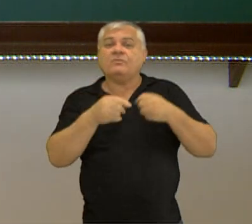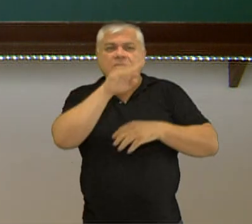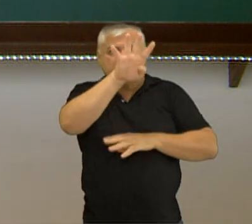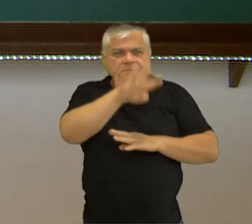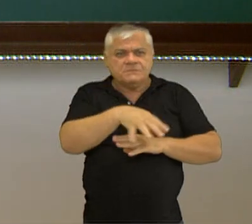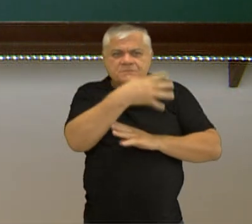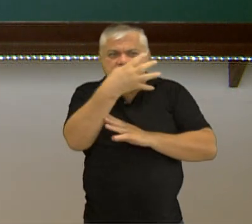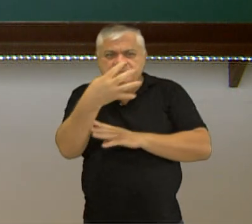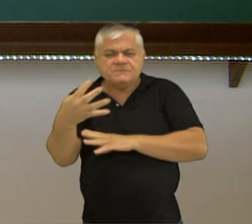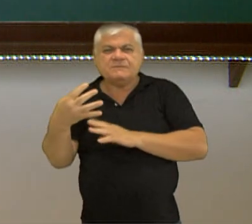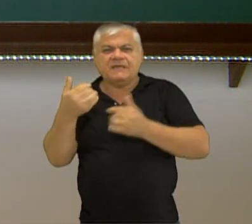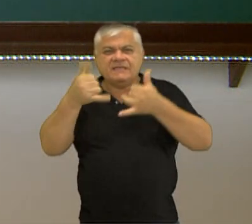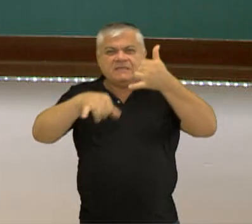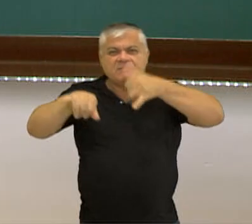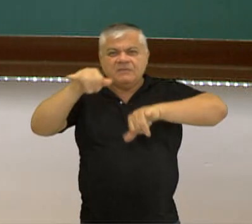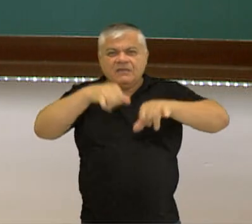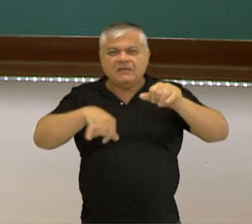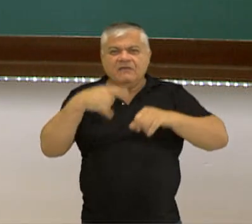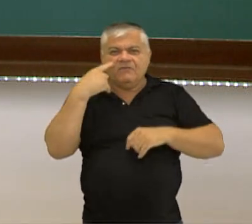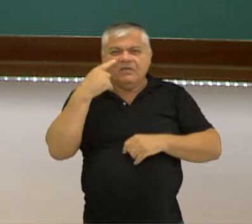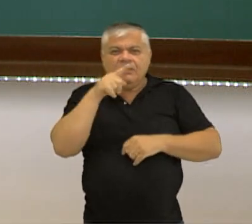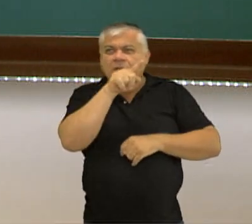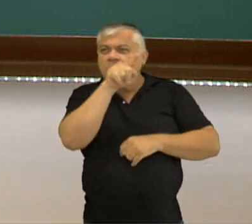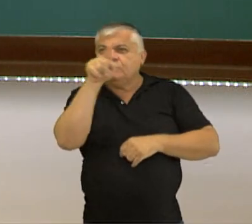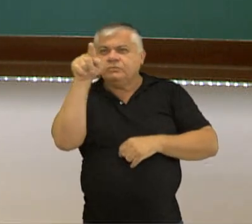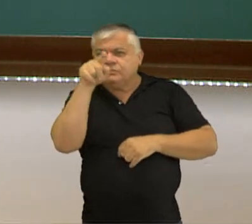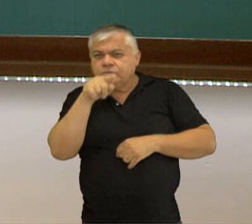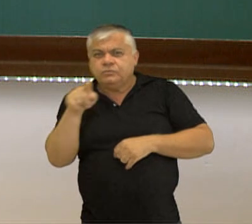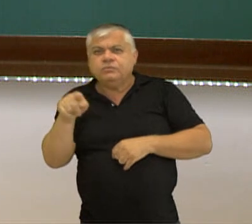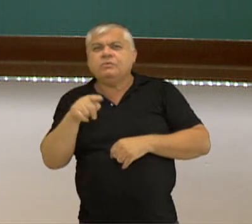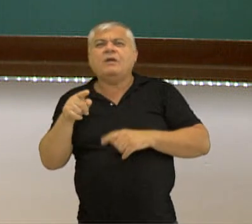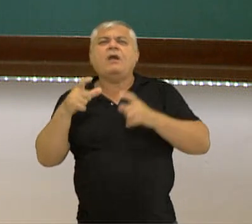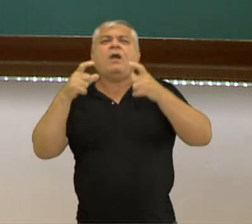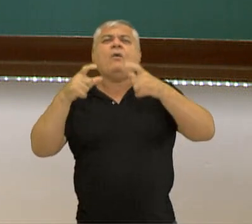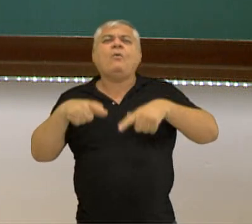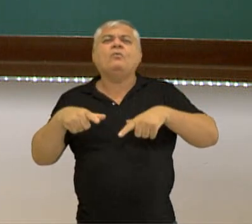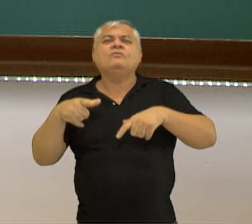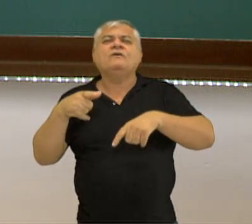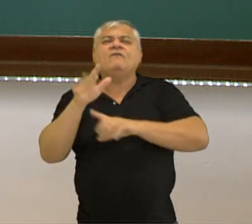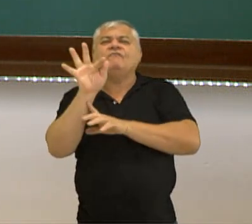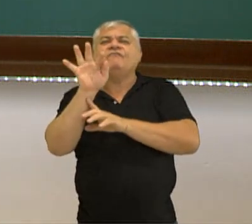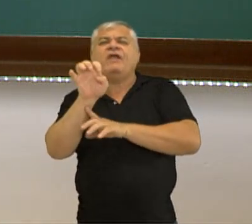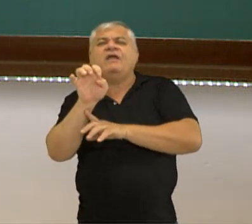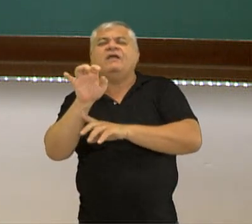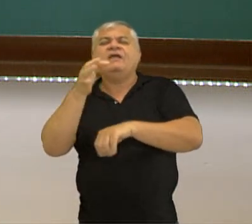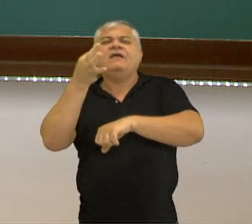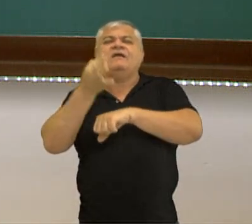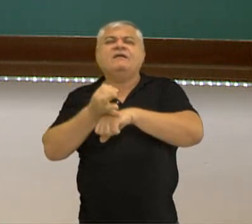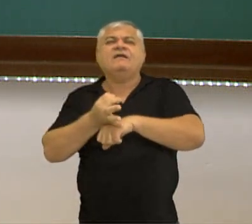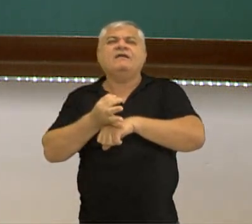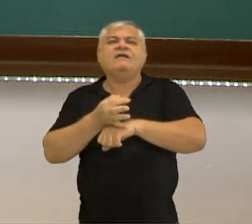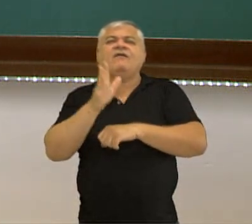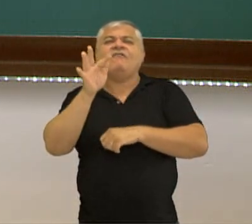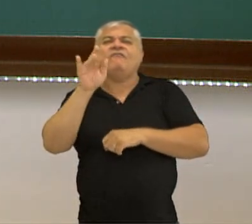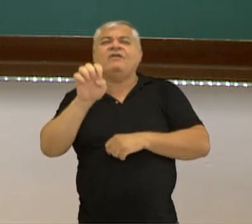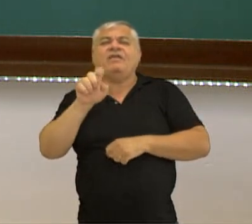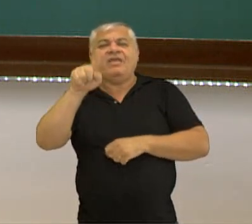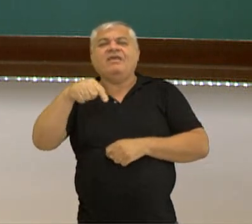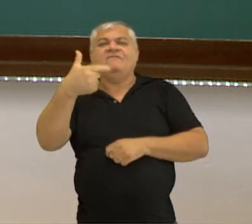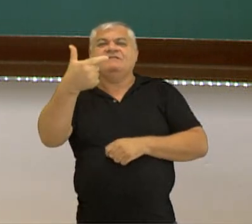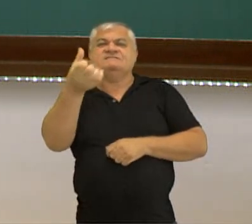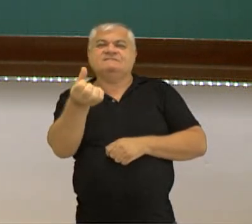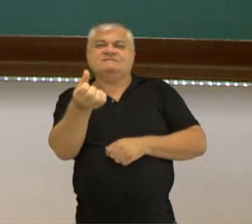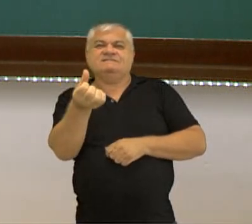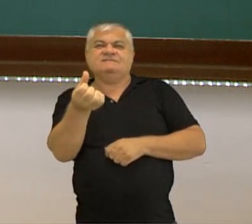vocês estiverem com essa ferramenta em mãos, vocês vão observar que o elemento ferro, ele tem número atômico 26. Só